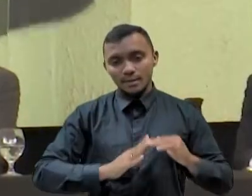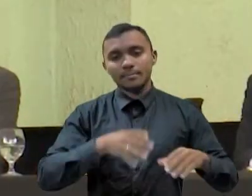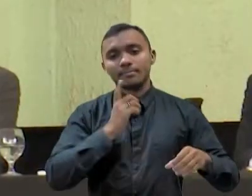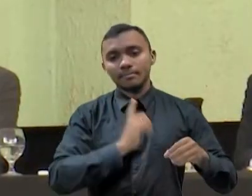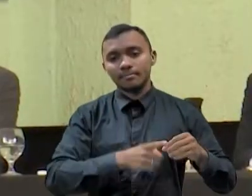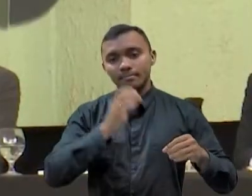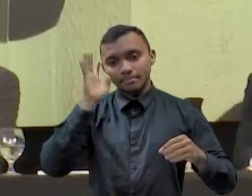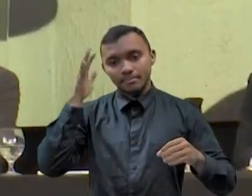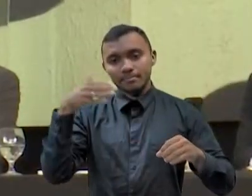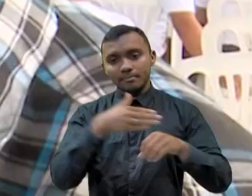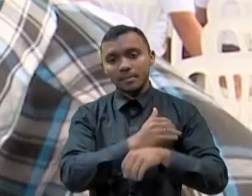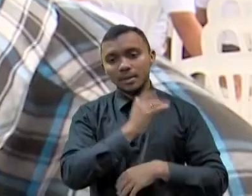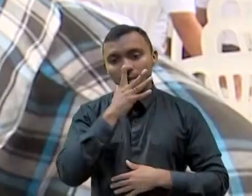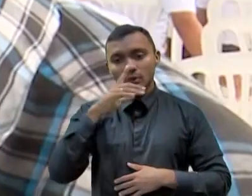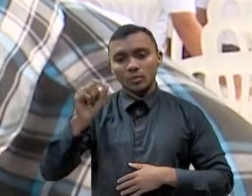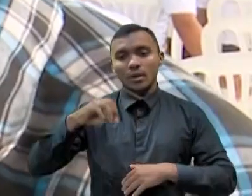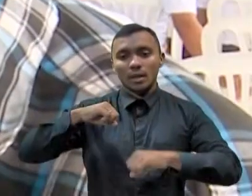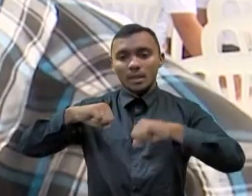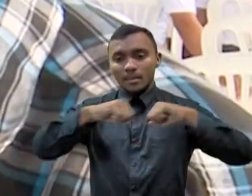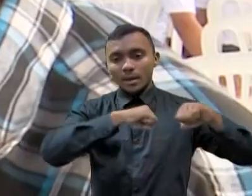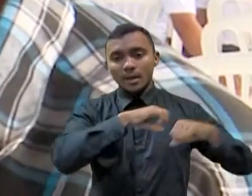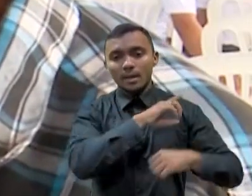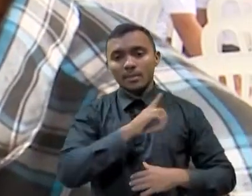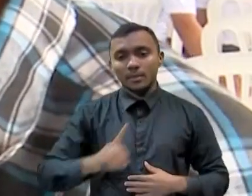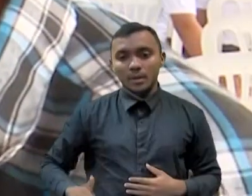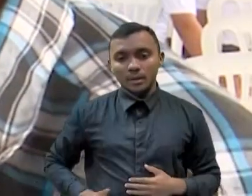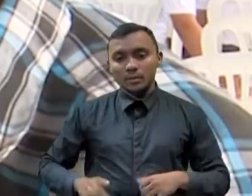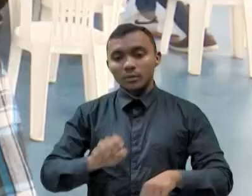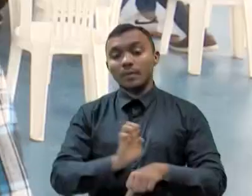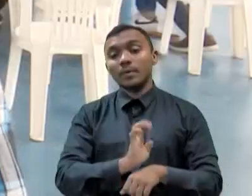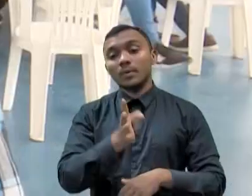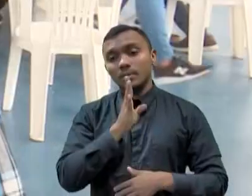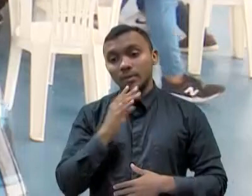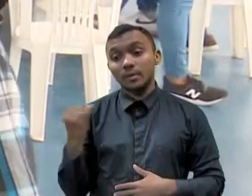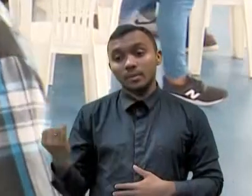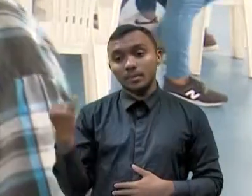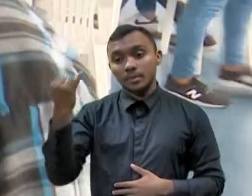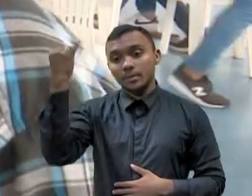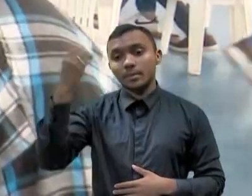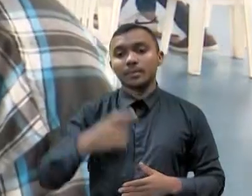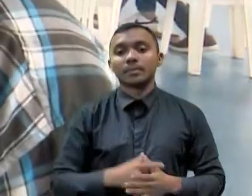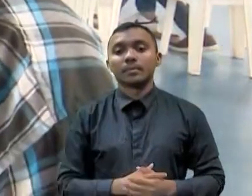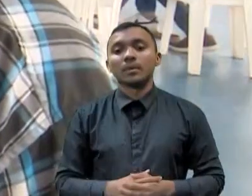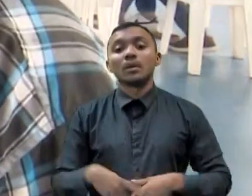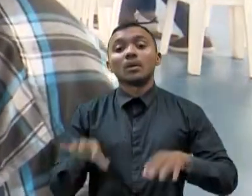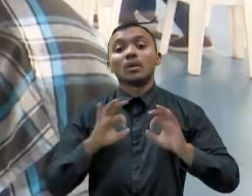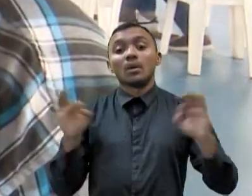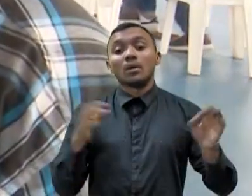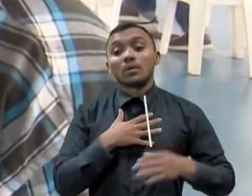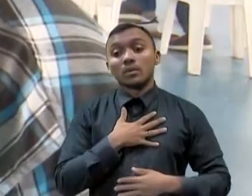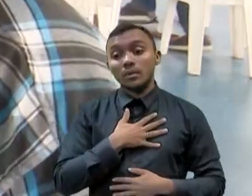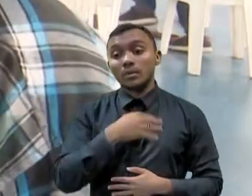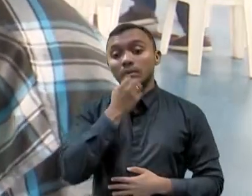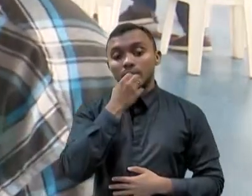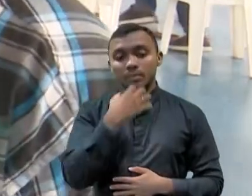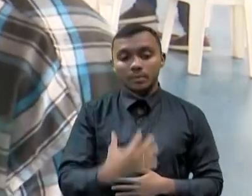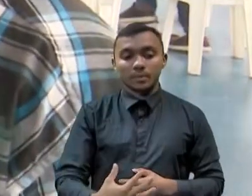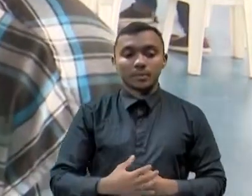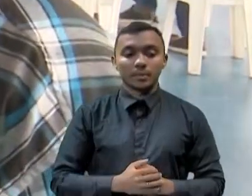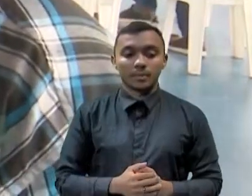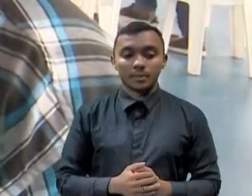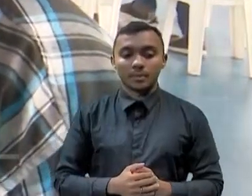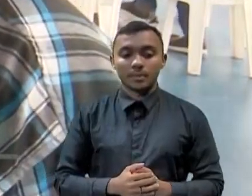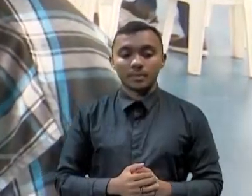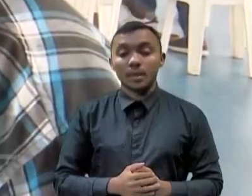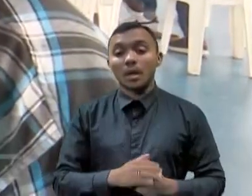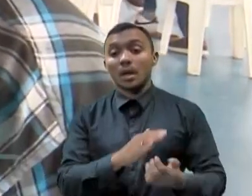debate de deputados estaduais e reconhece a importância do momento. Ótimo, viu? Muito bom. Enquanto outros amigos meus